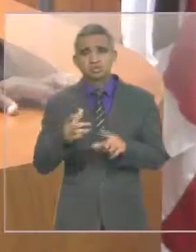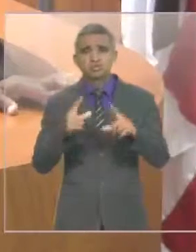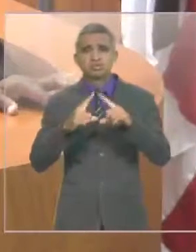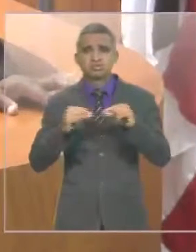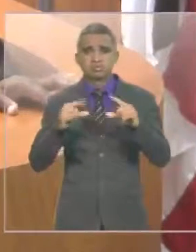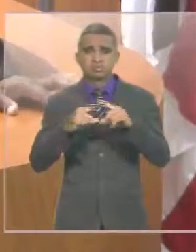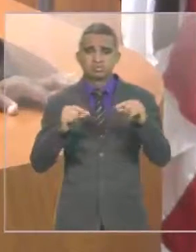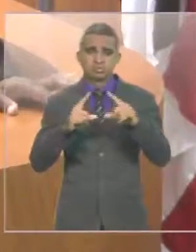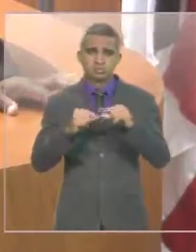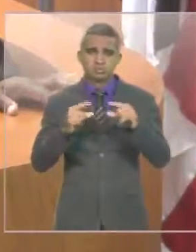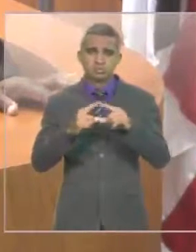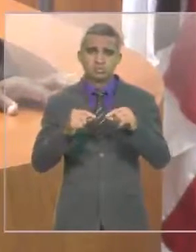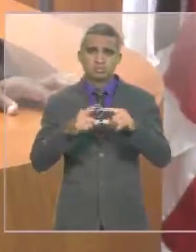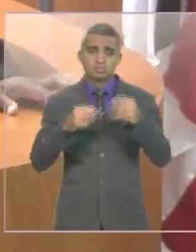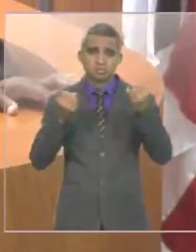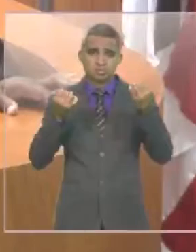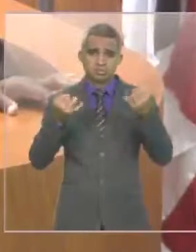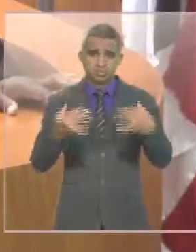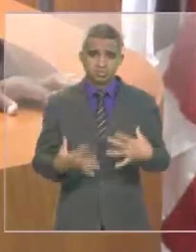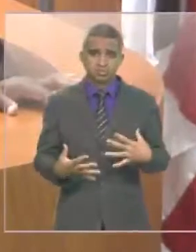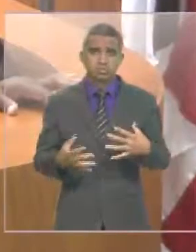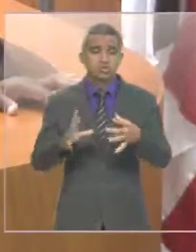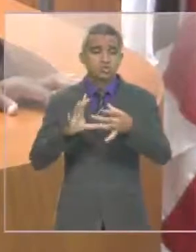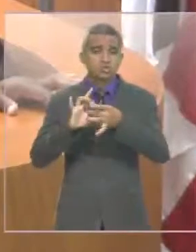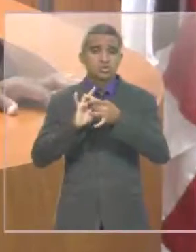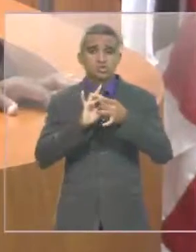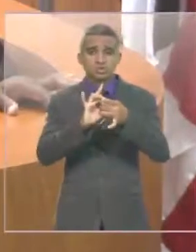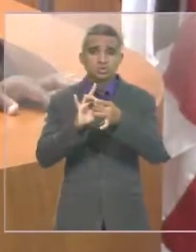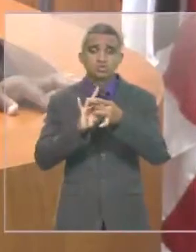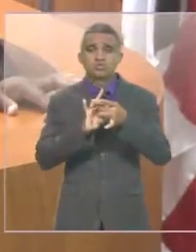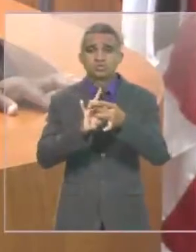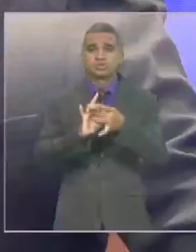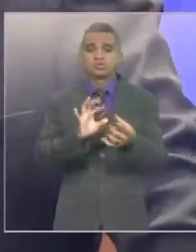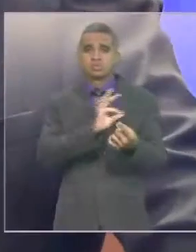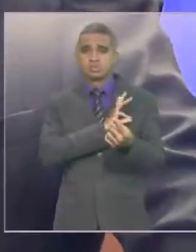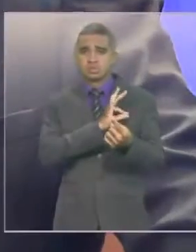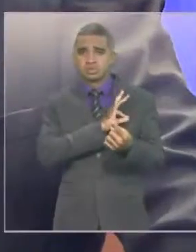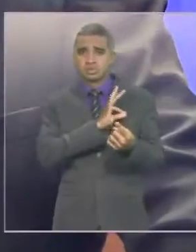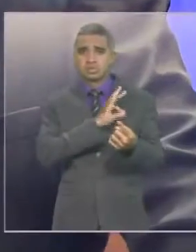sobre a unificação das tropas